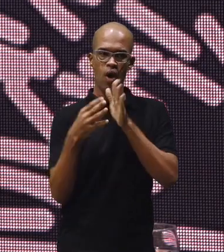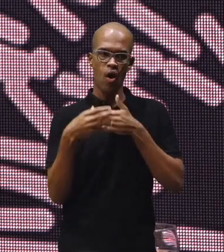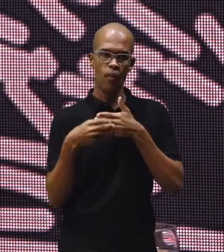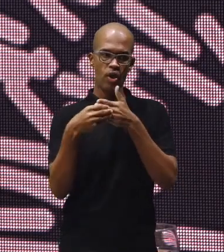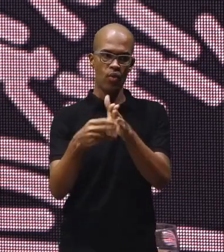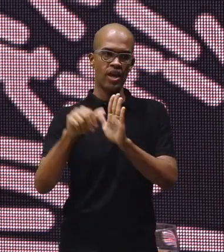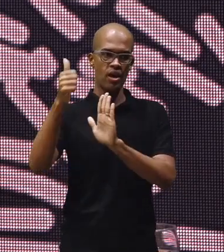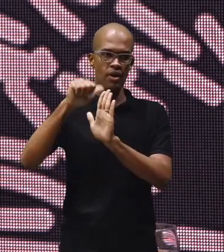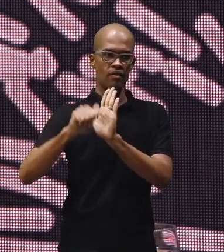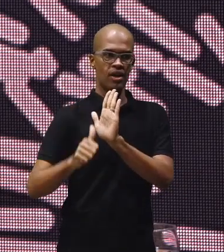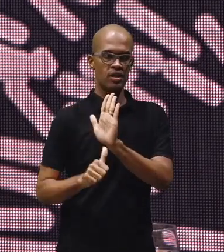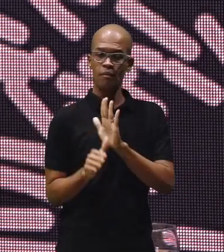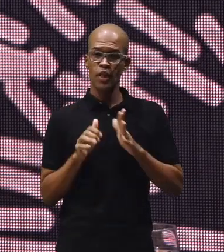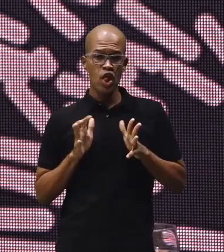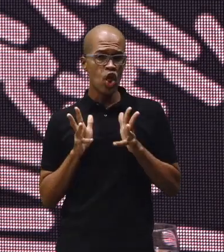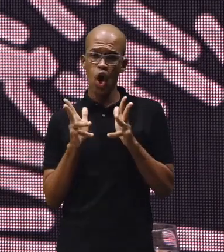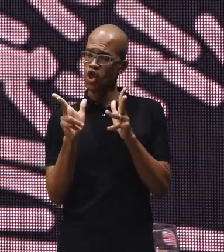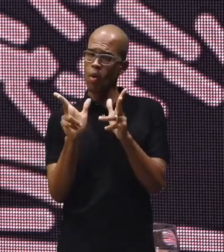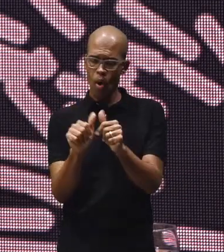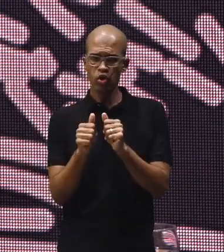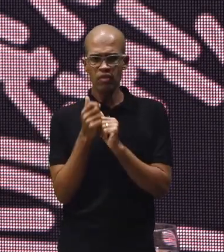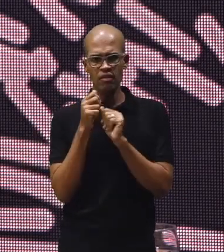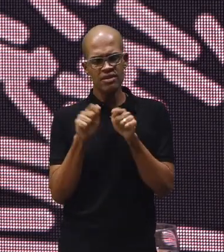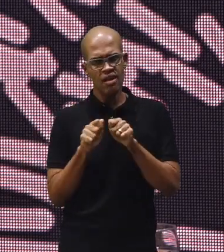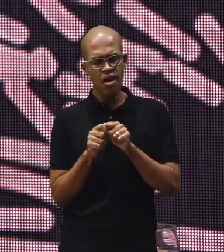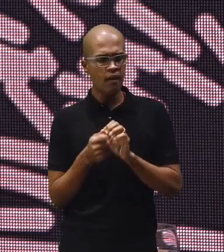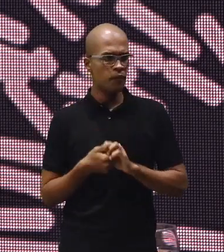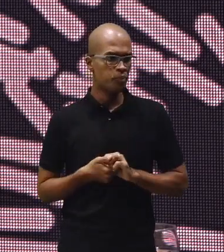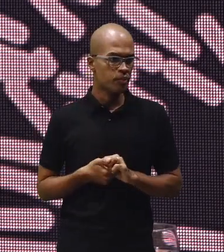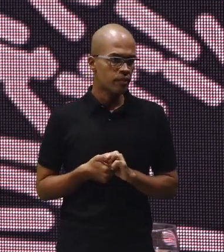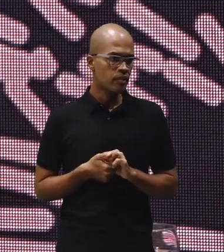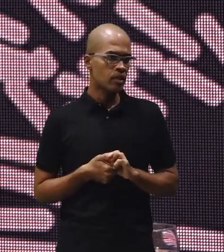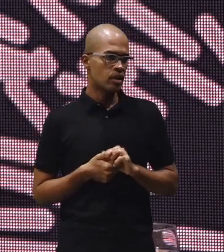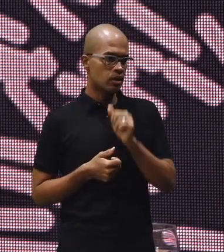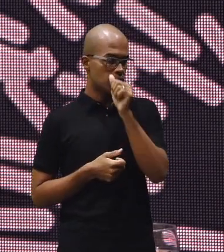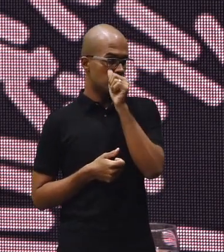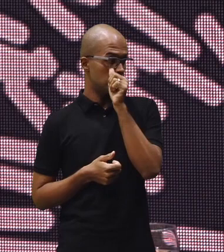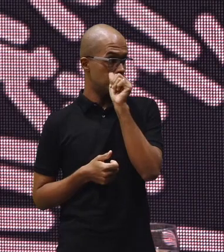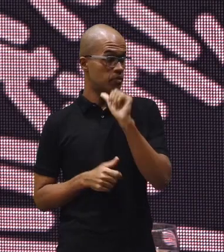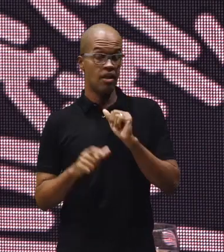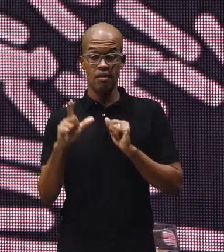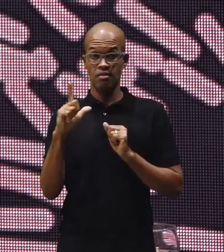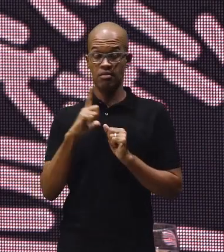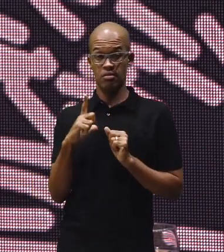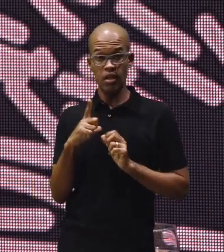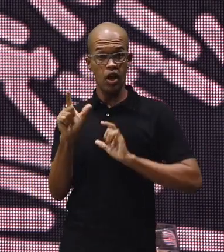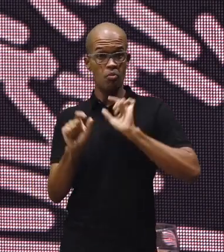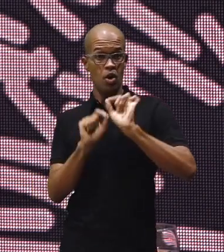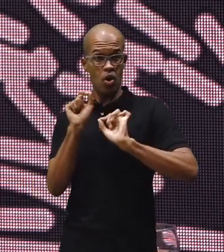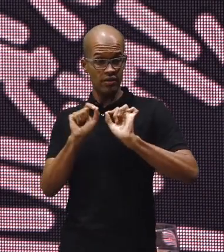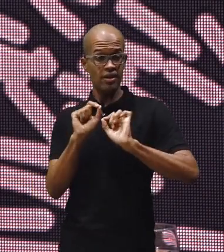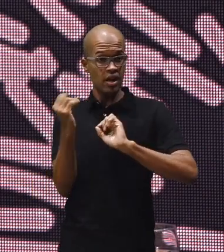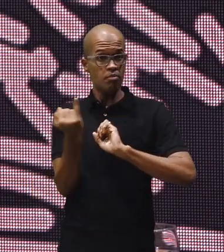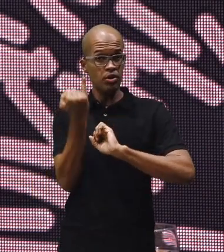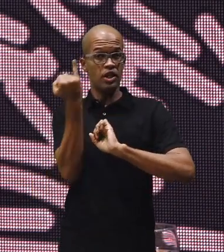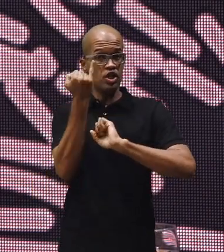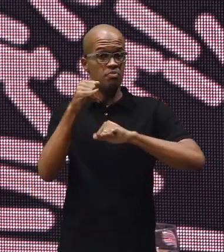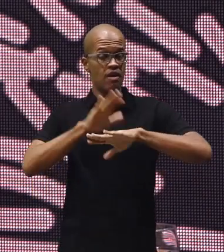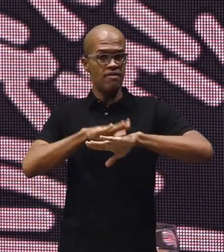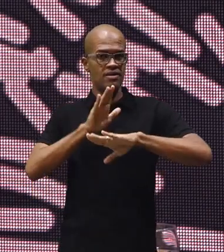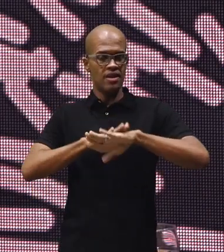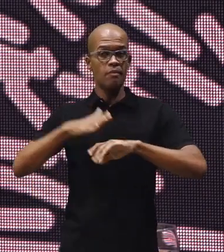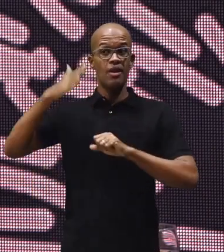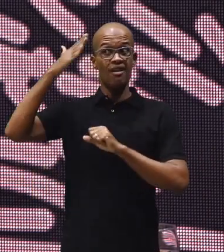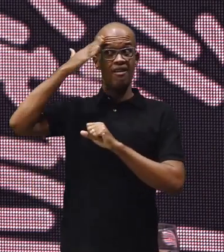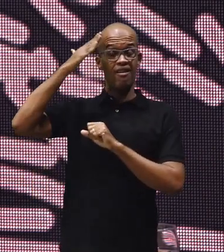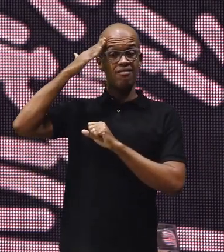avaliação antirracista, todo mundo vai poder aplicar. Na realidade, tem uma predisposição que é necessária para isso, um